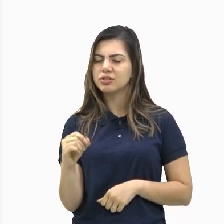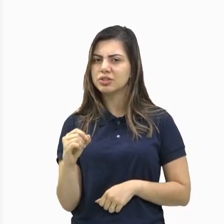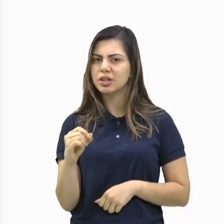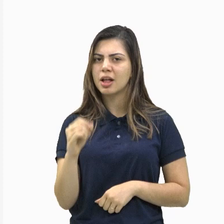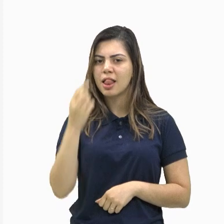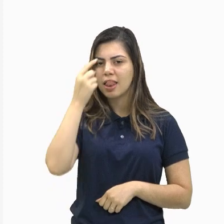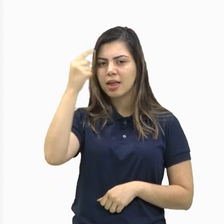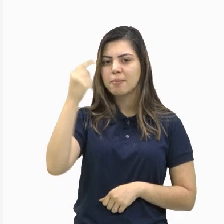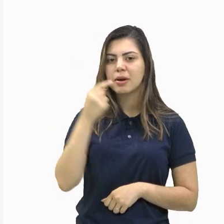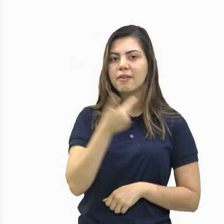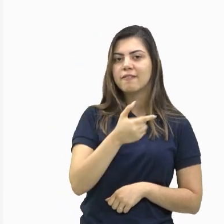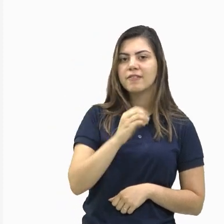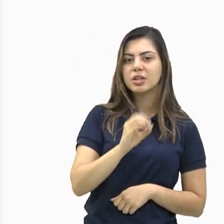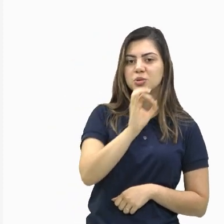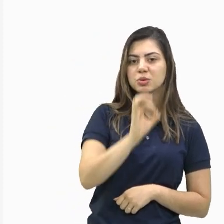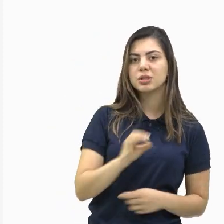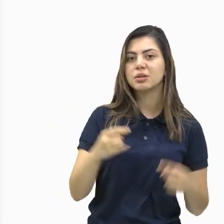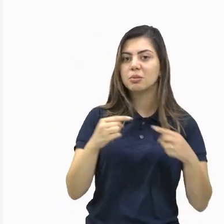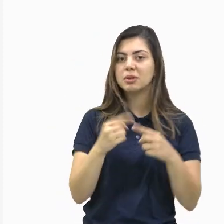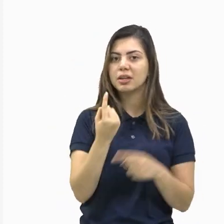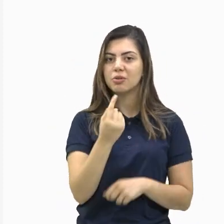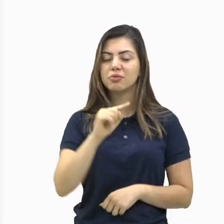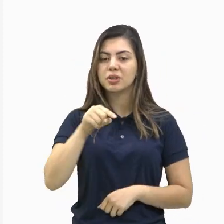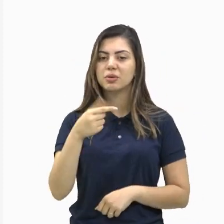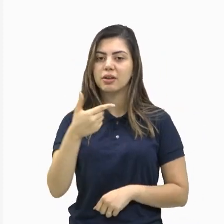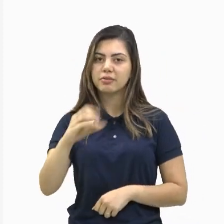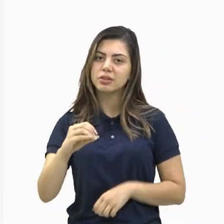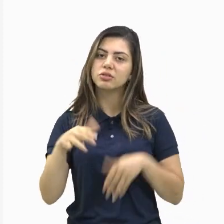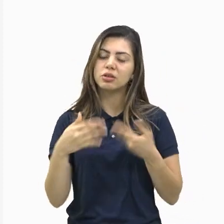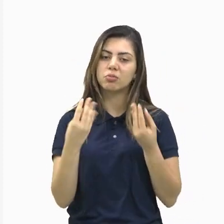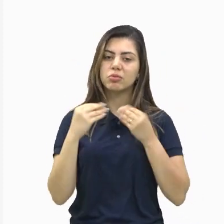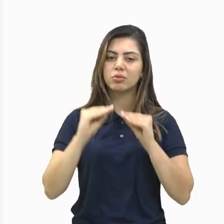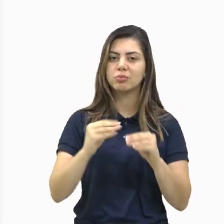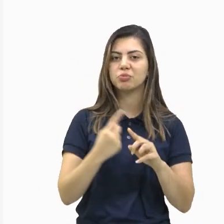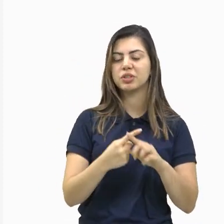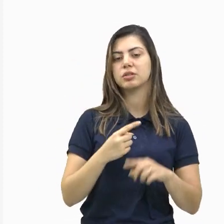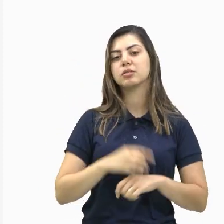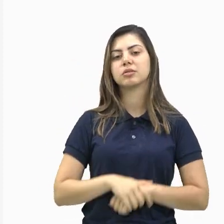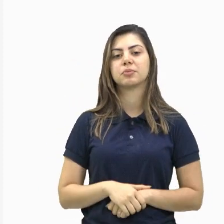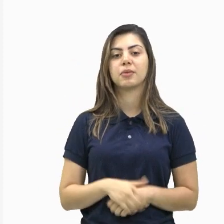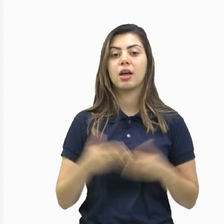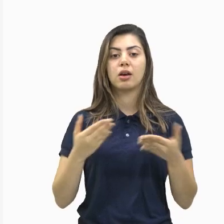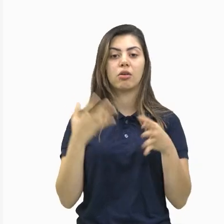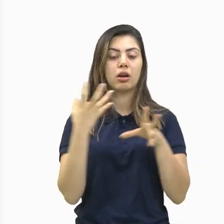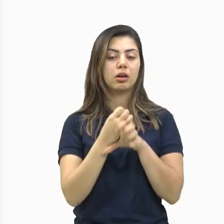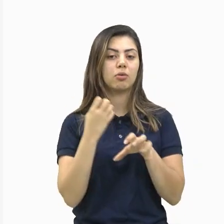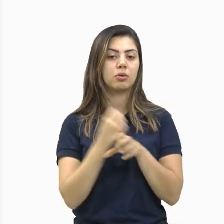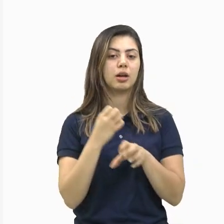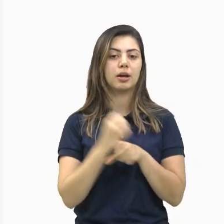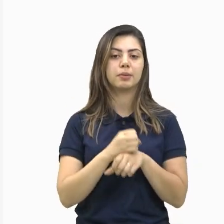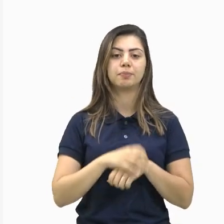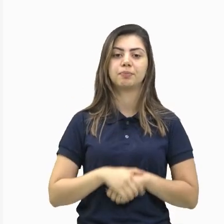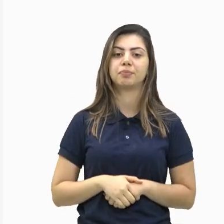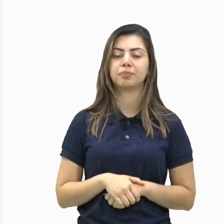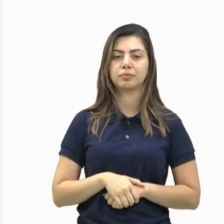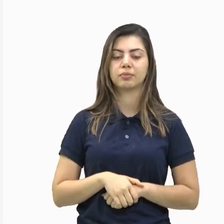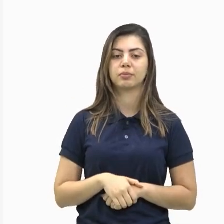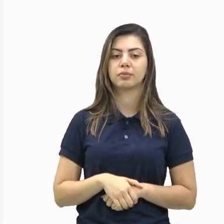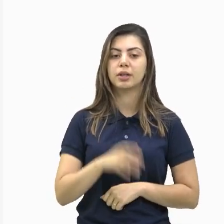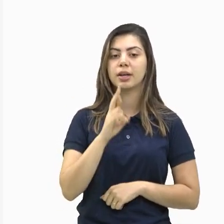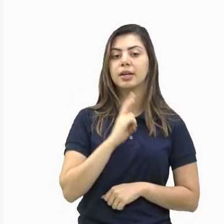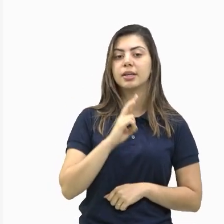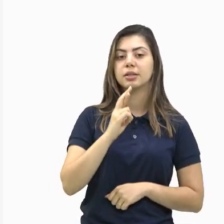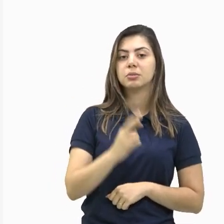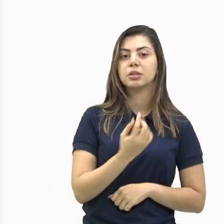20% é igual a 1,20. A gente já viu. Fazendo esse cálculo, alunos, olha só, o valor final, ele é igual a